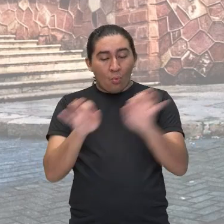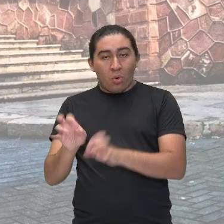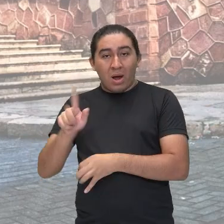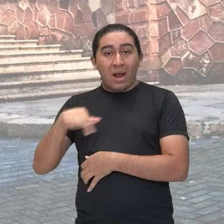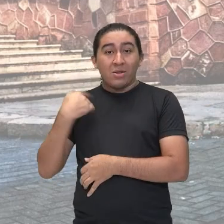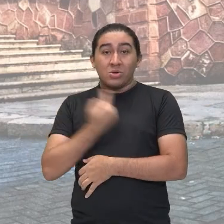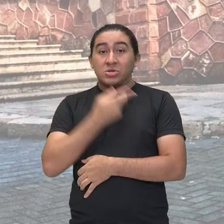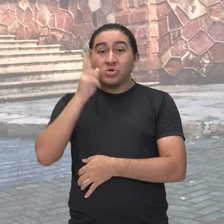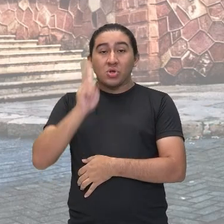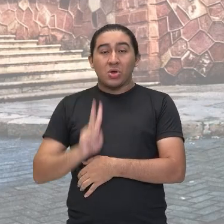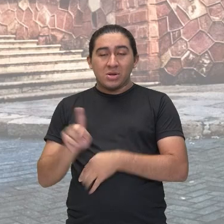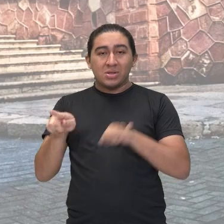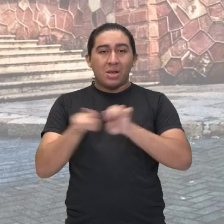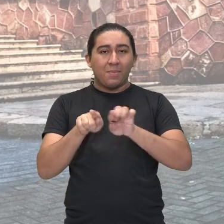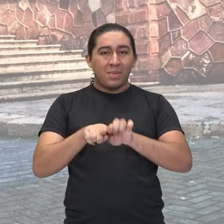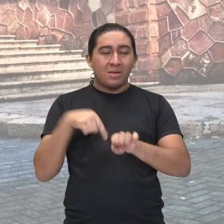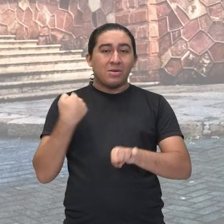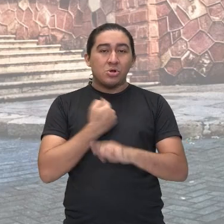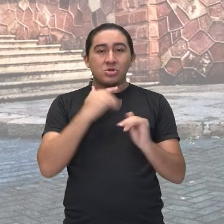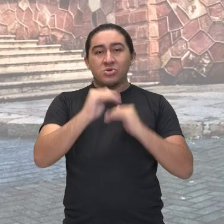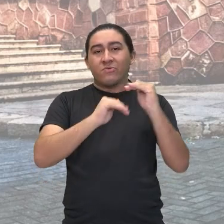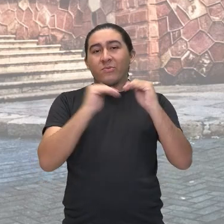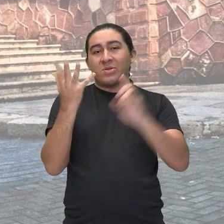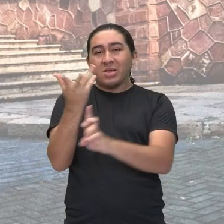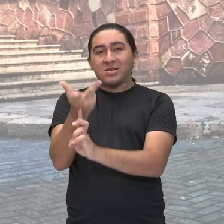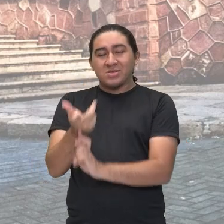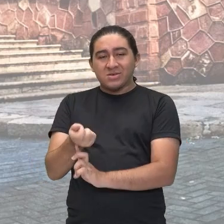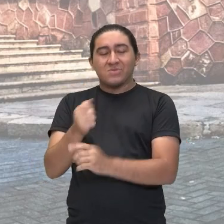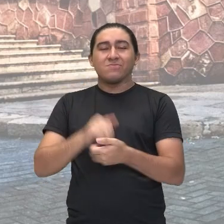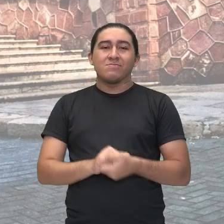nossa história e nossa construção artística.